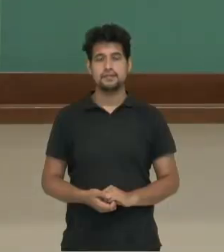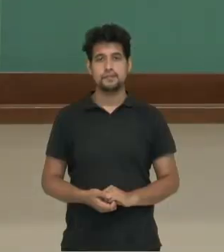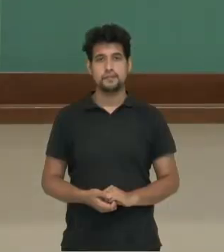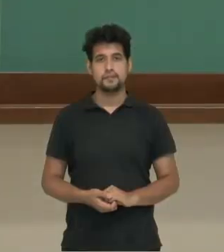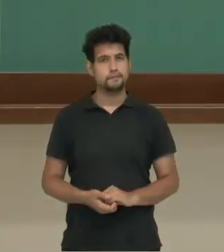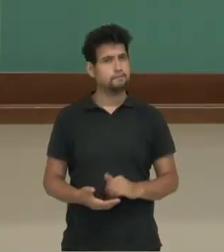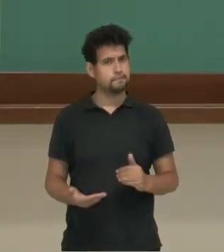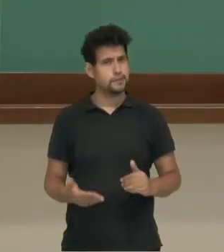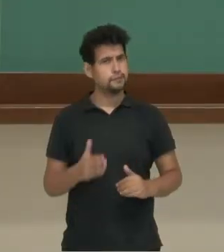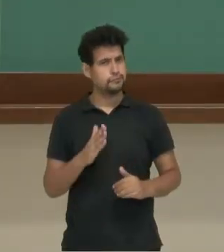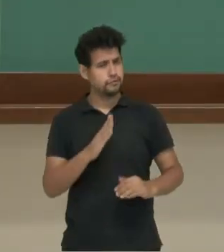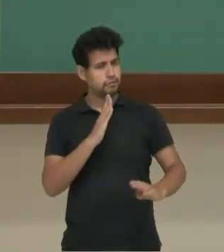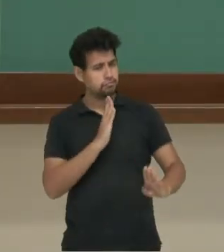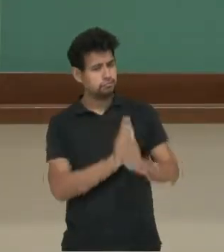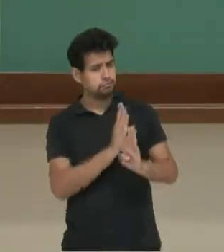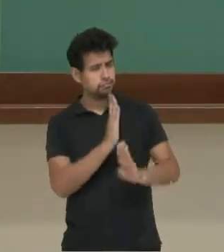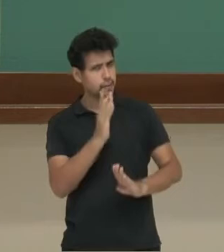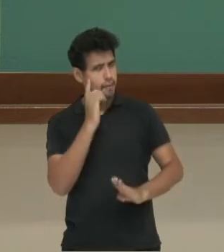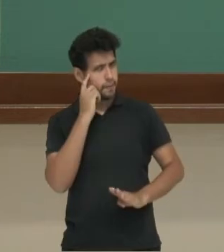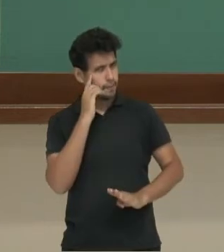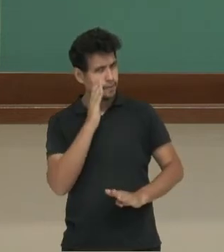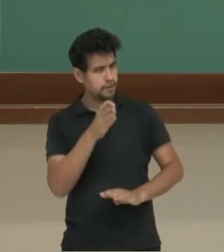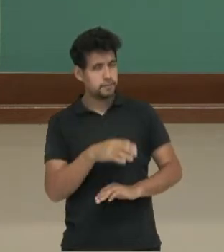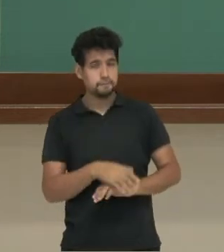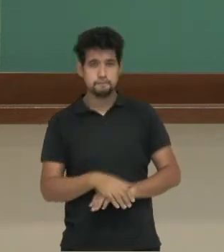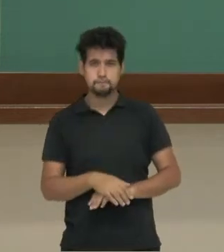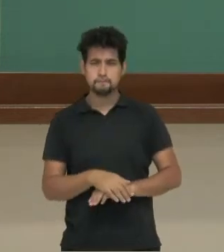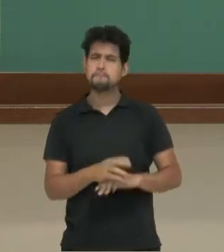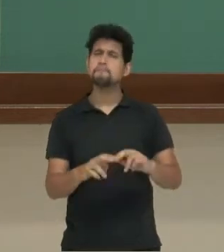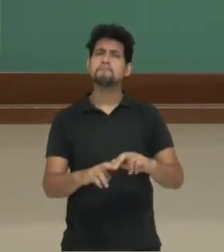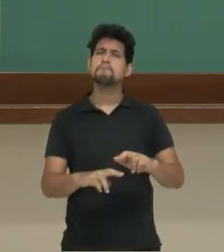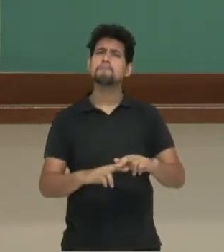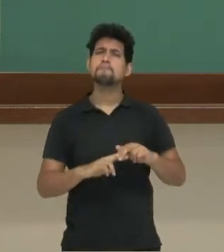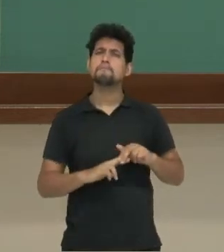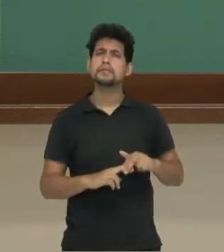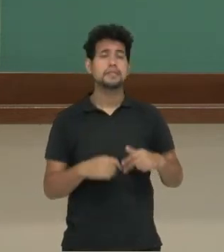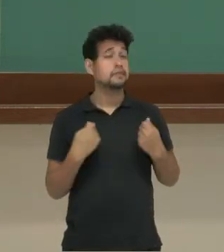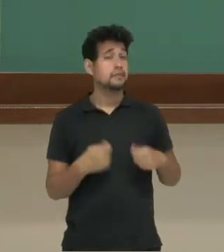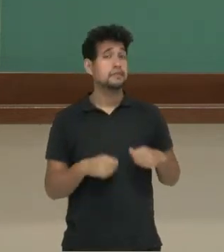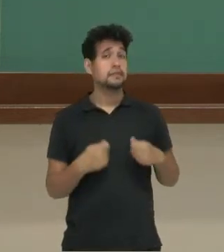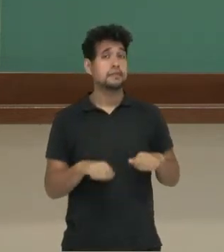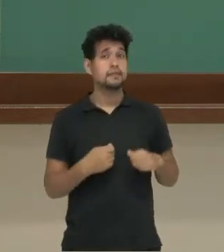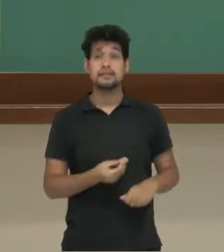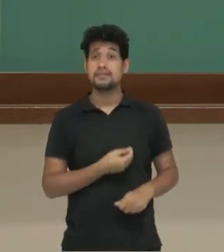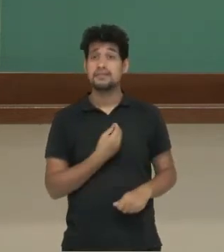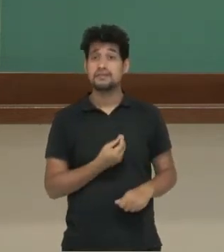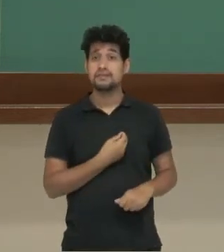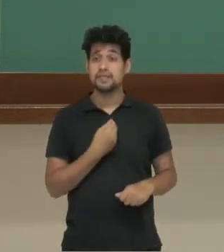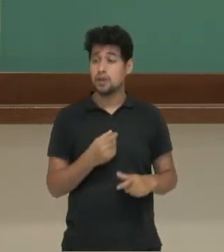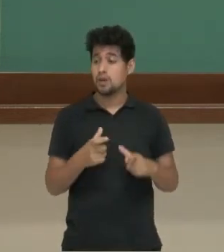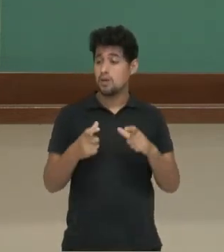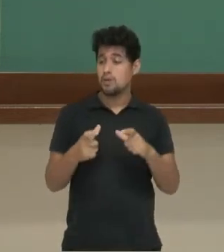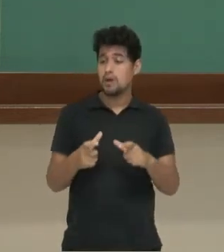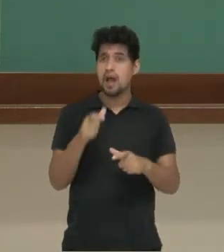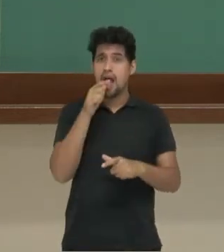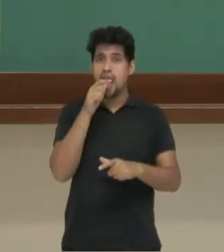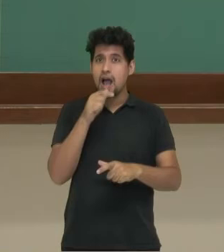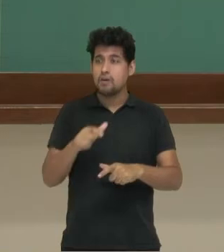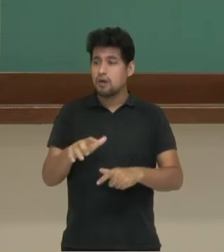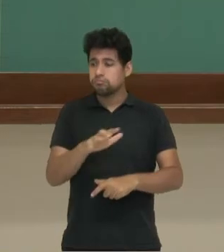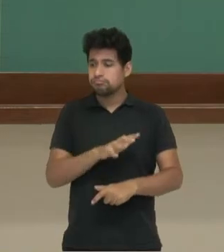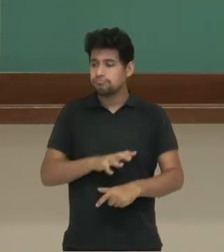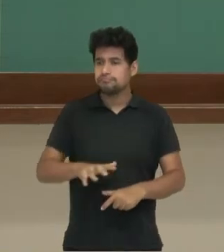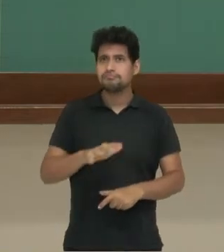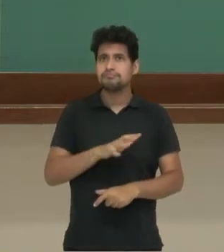Então, conseguiu descobrir? Pensou um pouquinho? Por que será que eles precisam viver em ambientes úmidos? Então, a